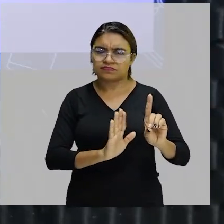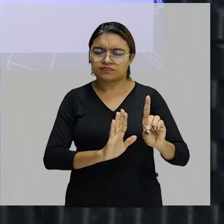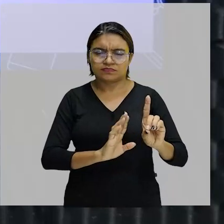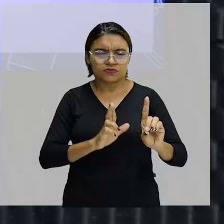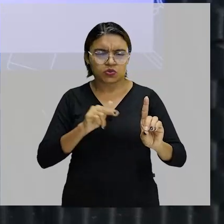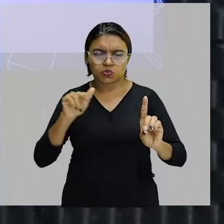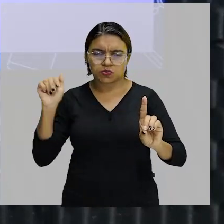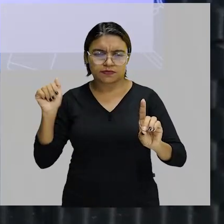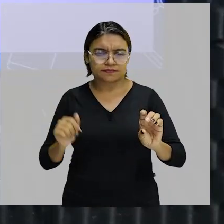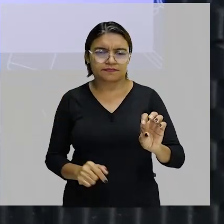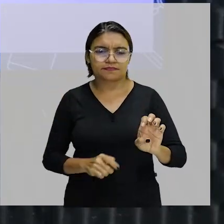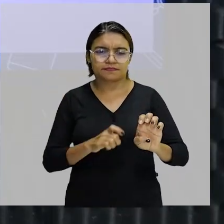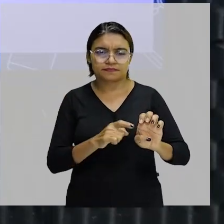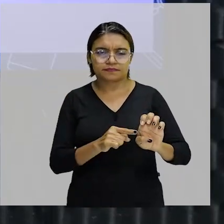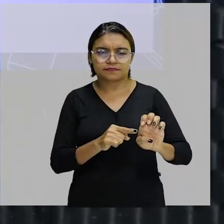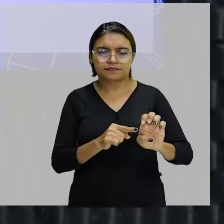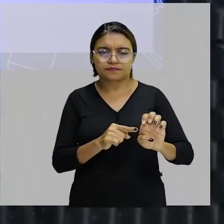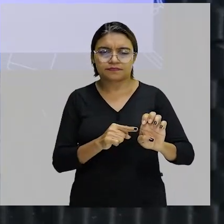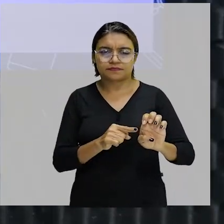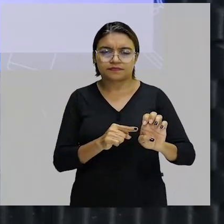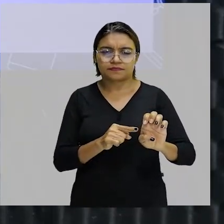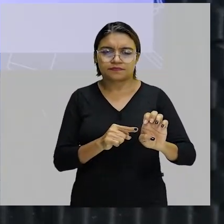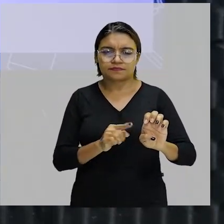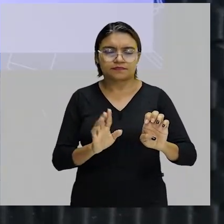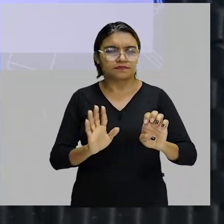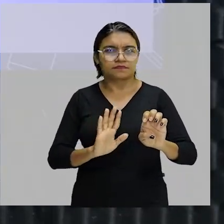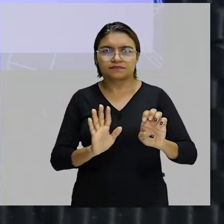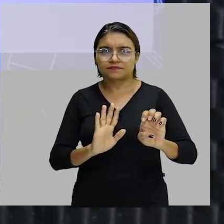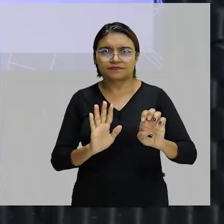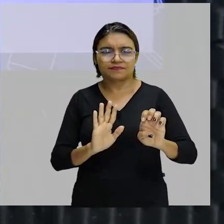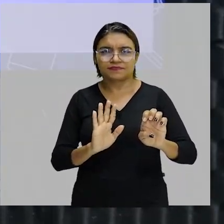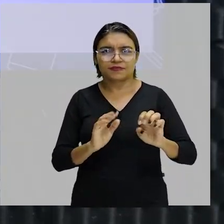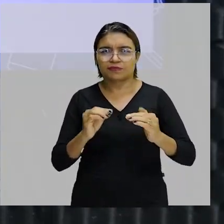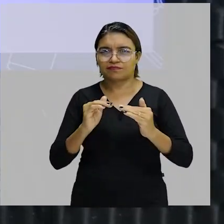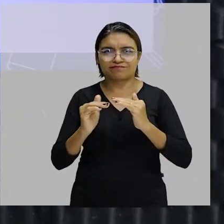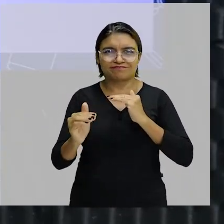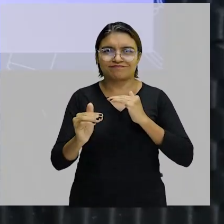nunca mecanizar. Alcançar maior produtividade no trabalho, também não está